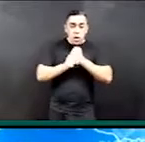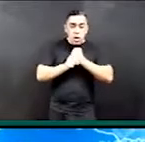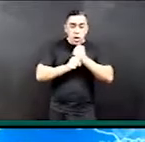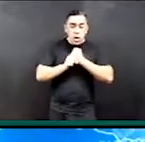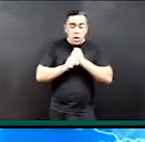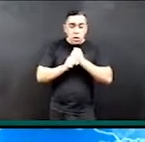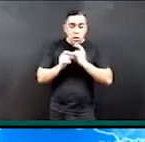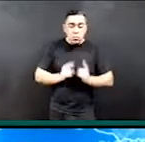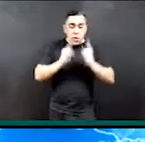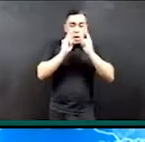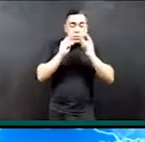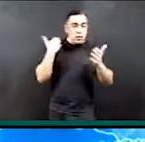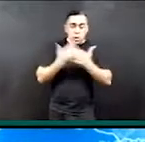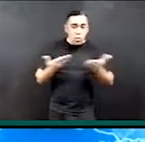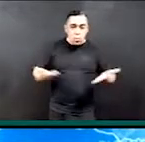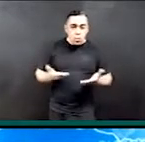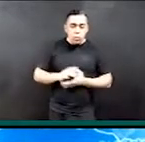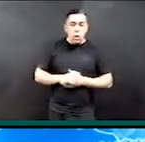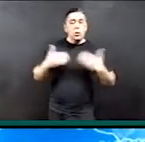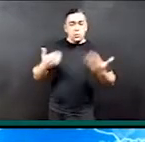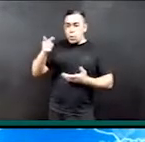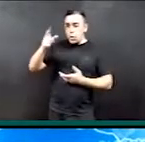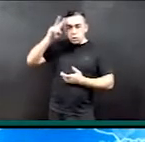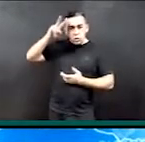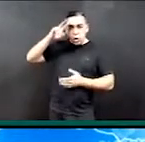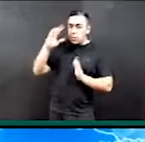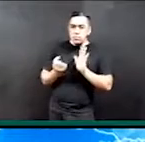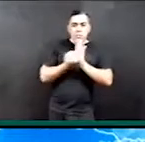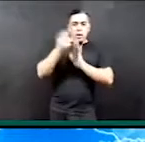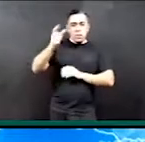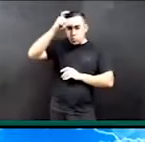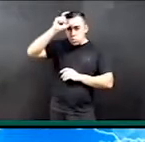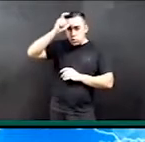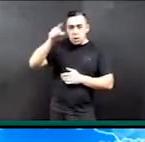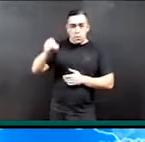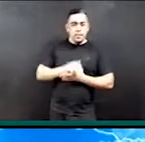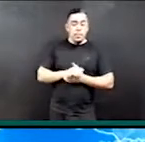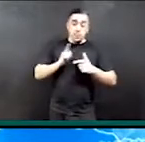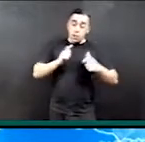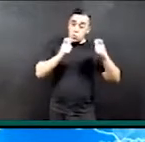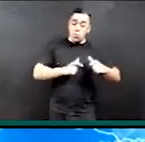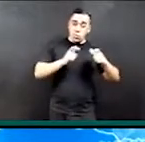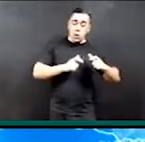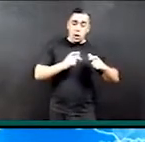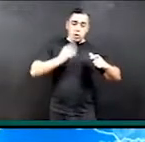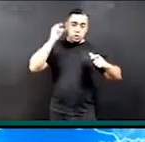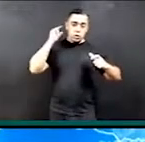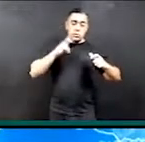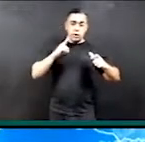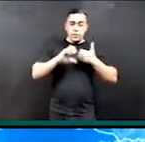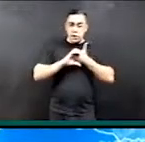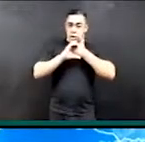essa situação histórica ela é muito grande, né? Tem locais que um dia foi